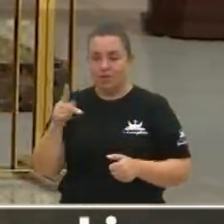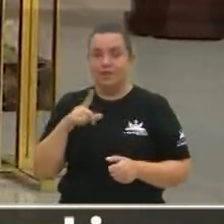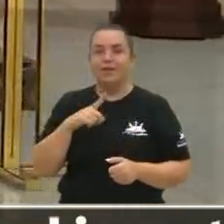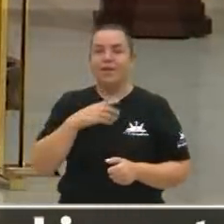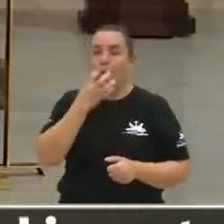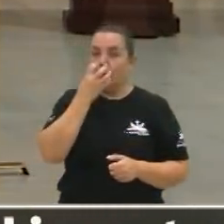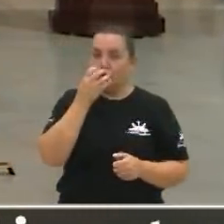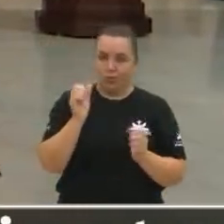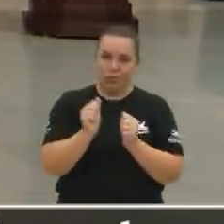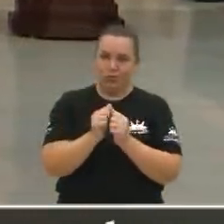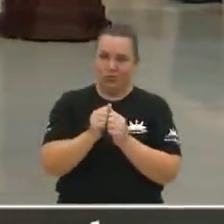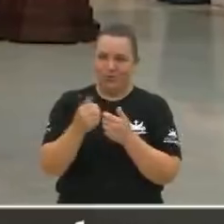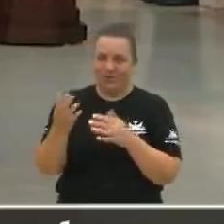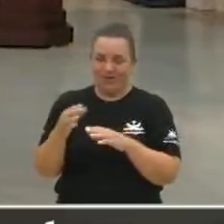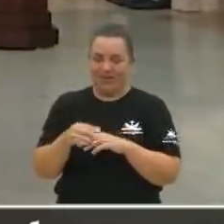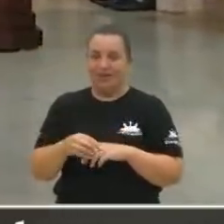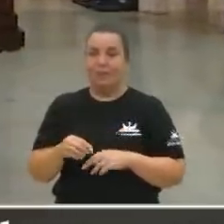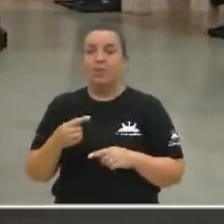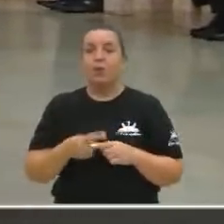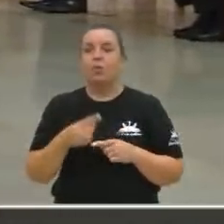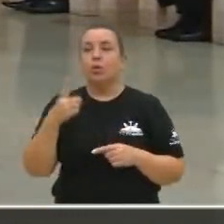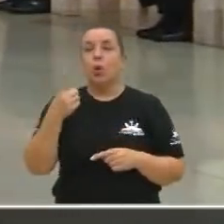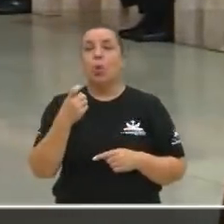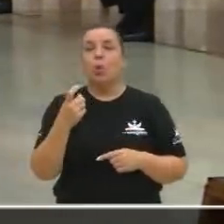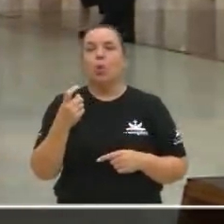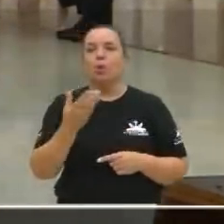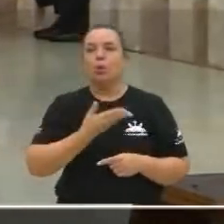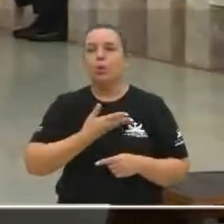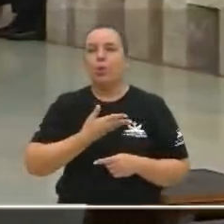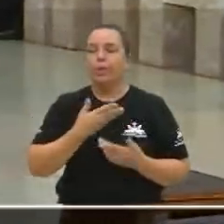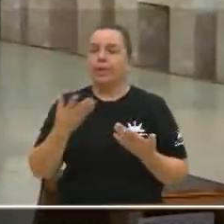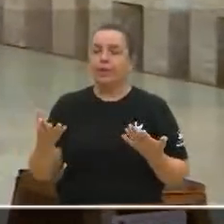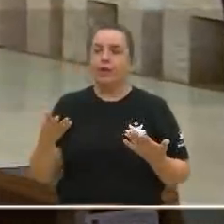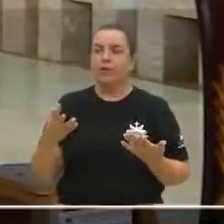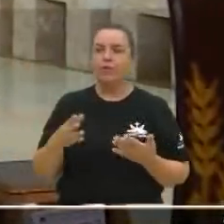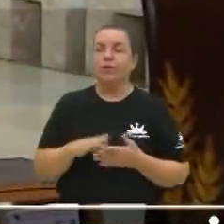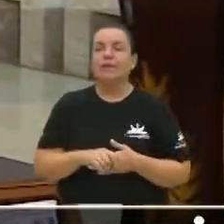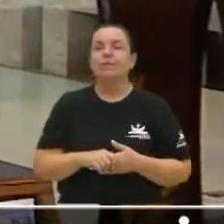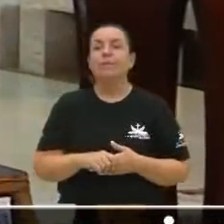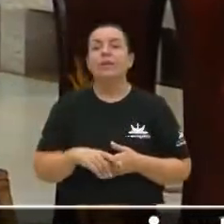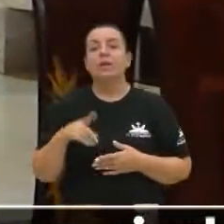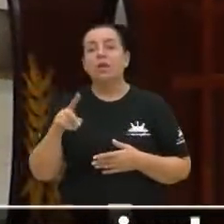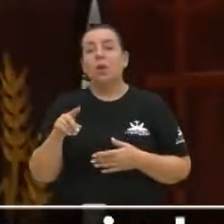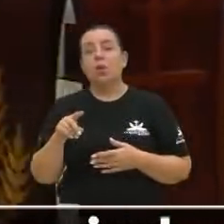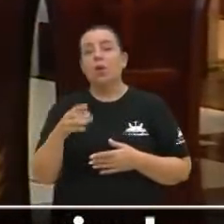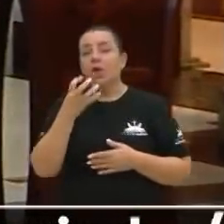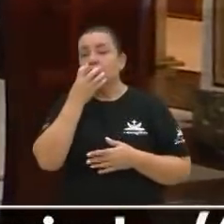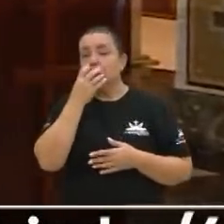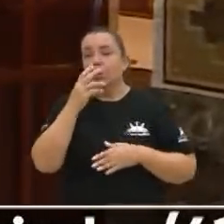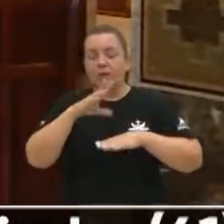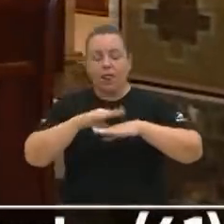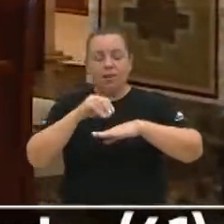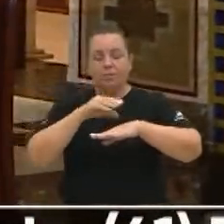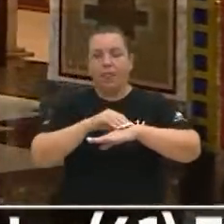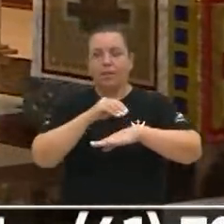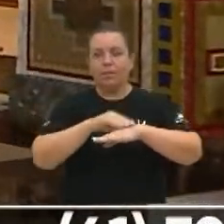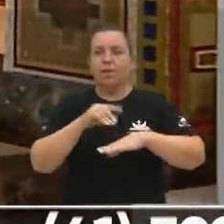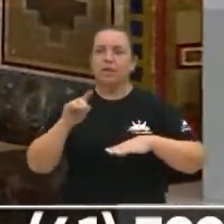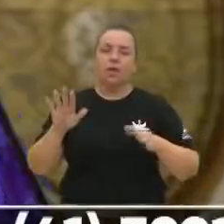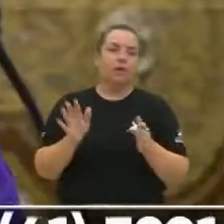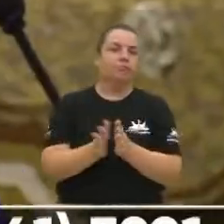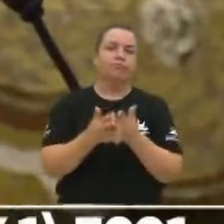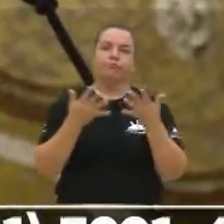tem um cachorro do lado porque se o único companheiro foi um cachorro que lambe as a ferida e ele